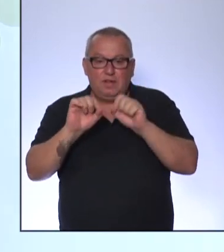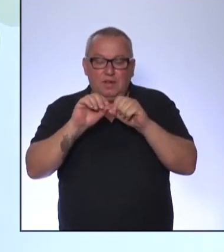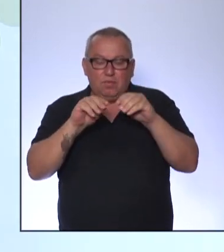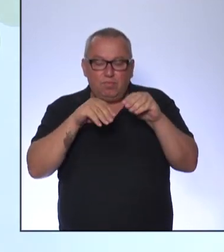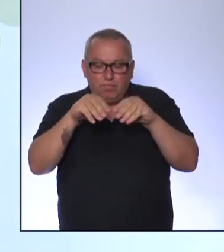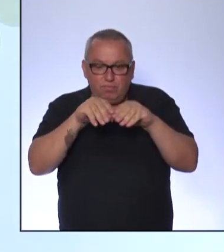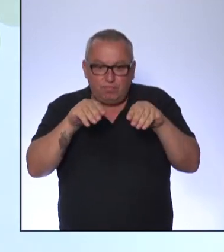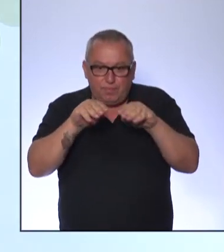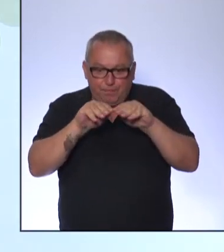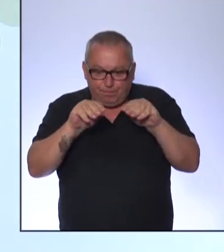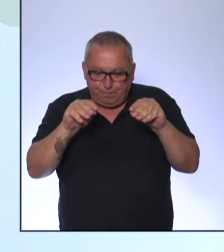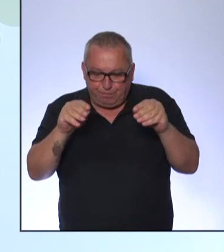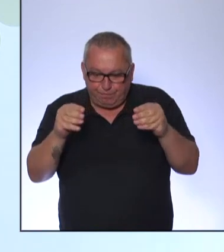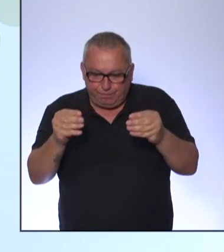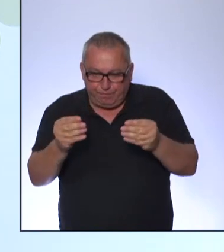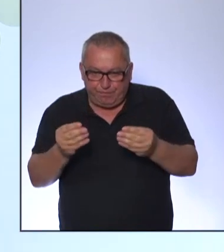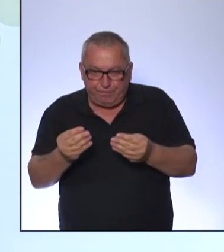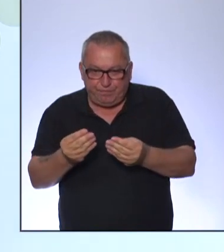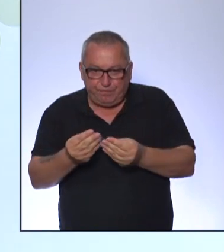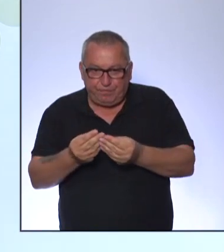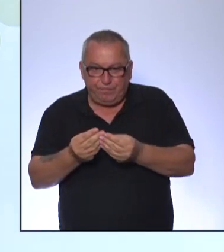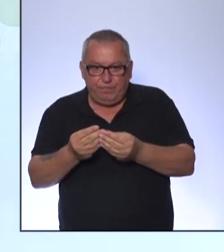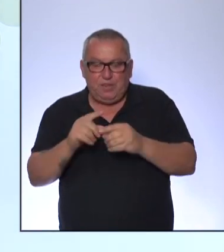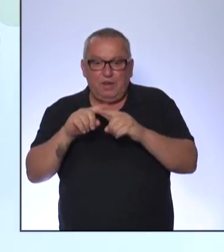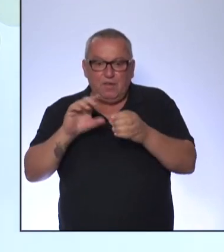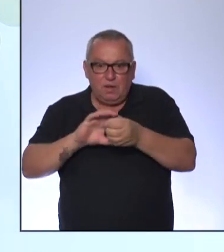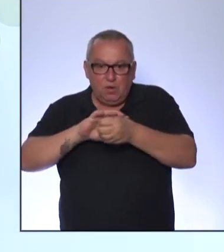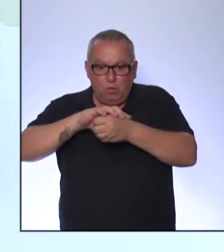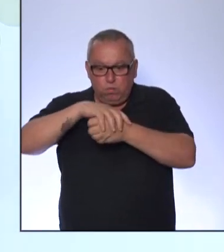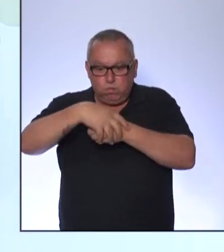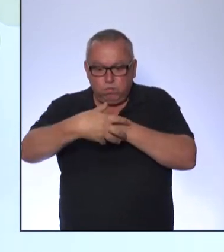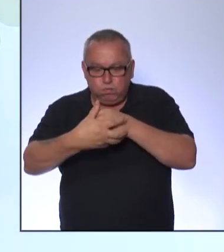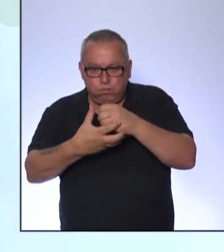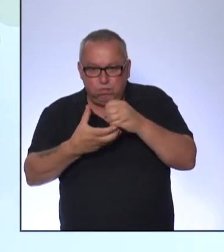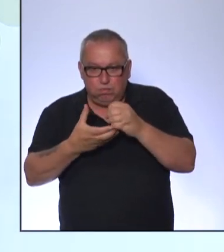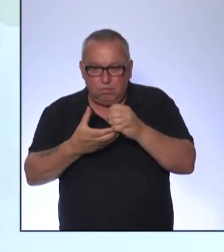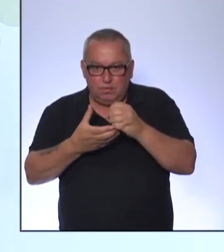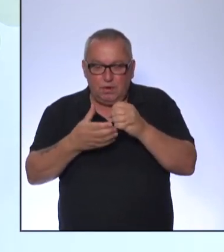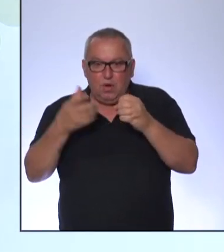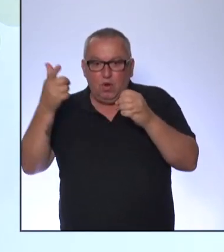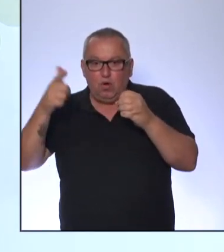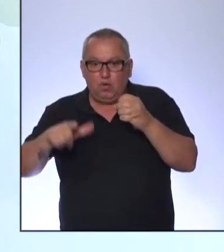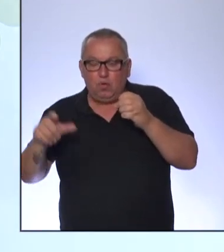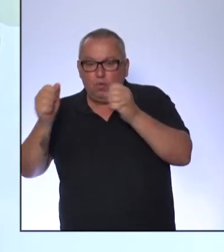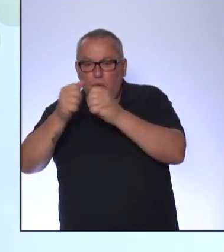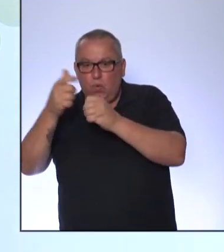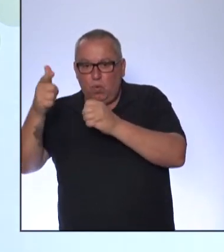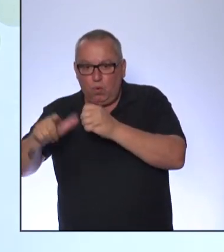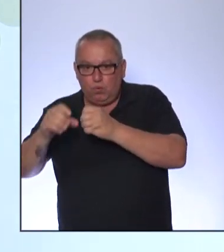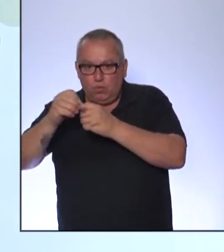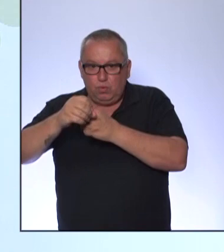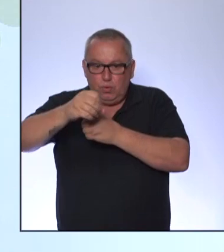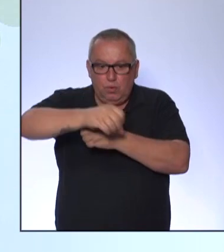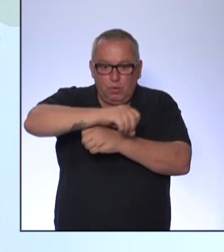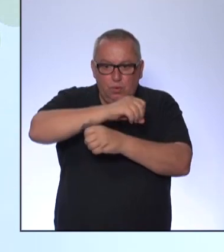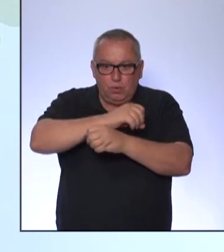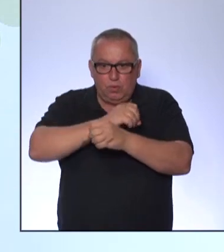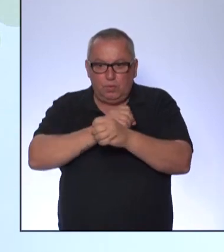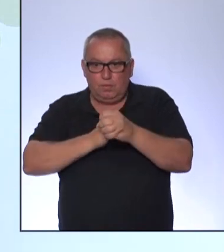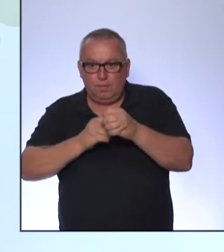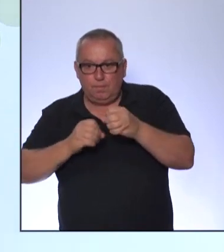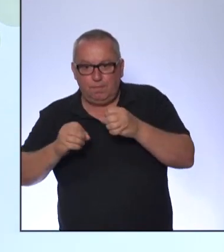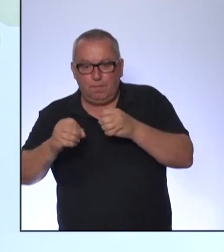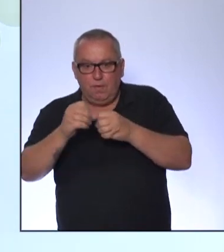Esse tecido celular vai formar um órgão. Esse órgão, em conjunto com órgãos que fazem função semelhante, vão formar